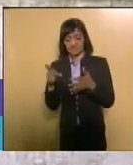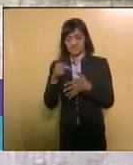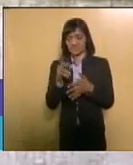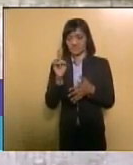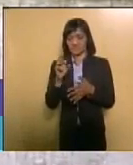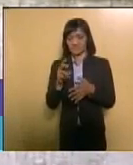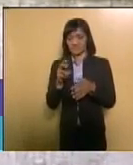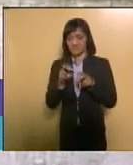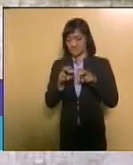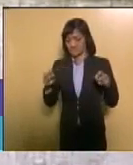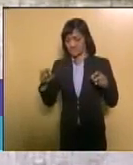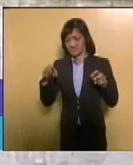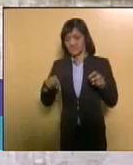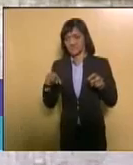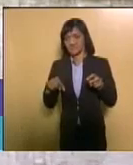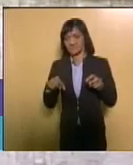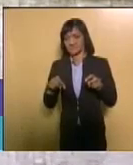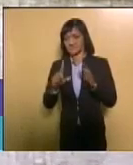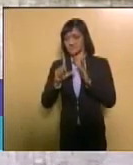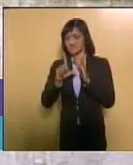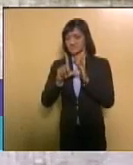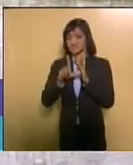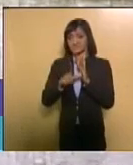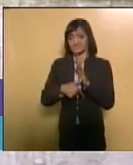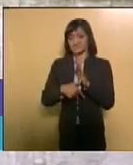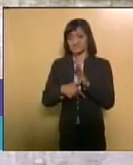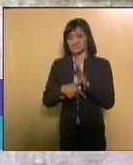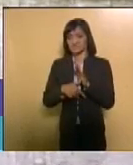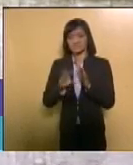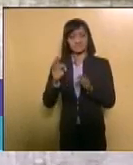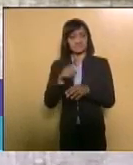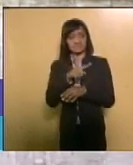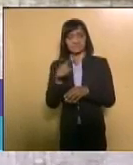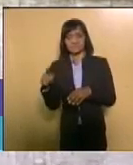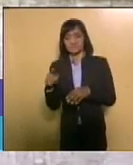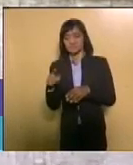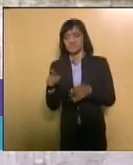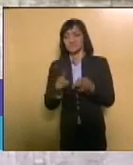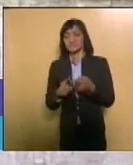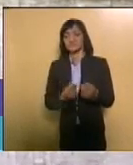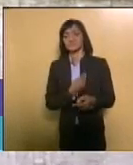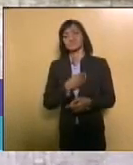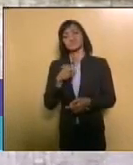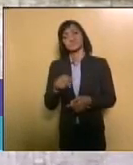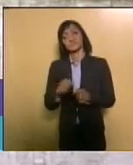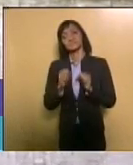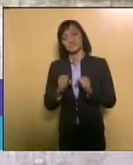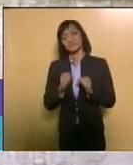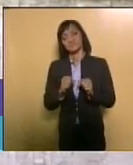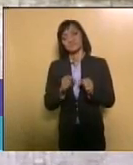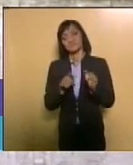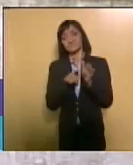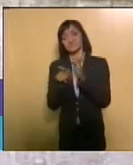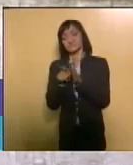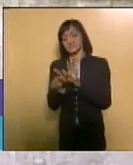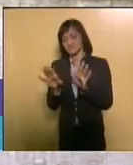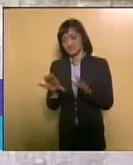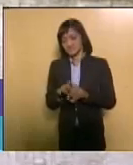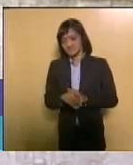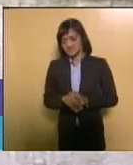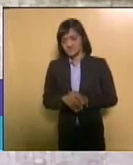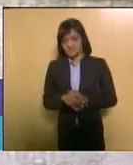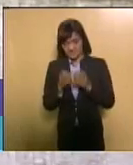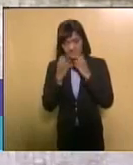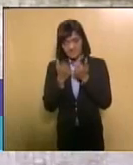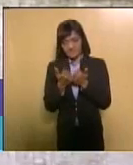mesa né vai ficar muito tarde para que também todos vocês estão participando possam fazer alguma intervenção Então